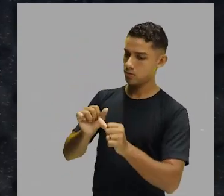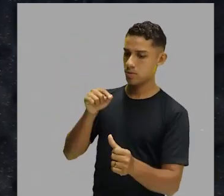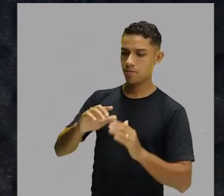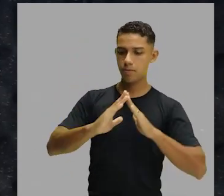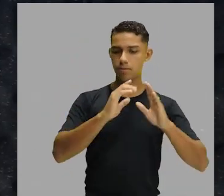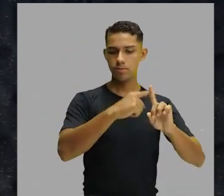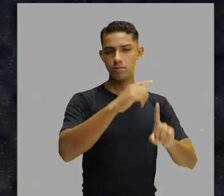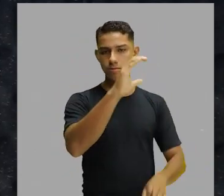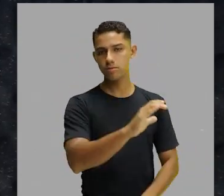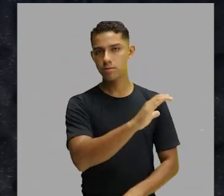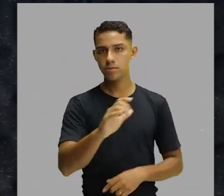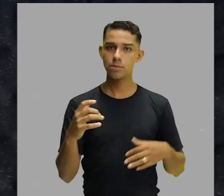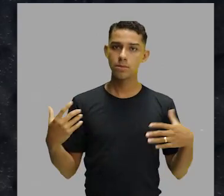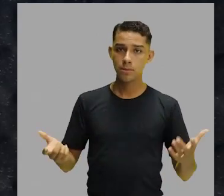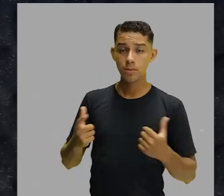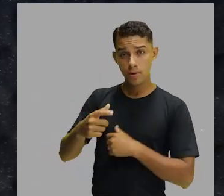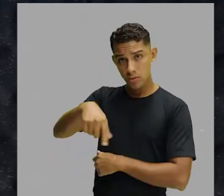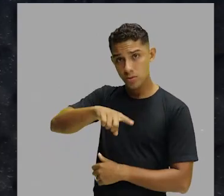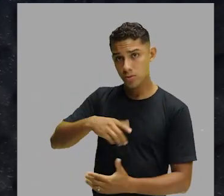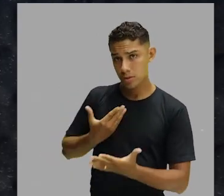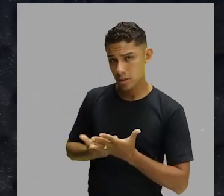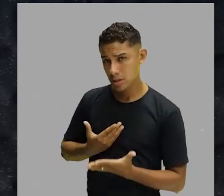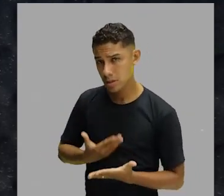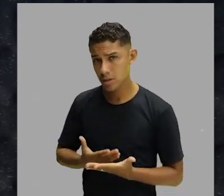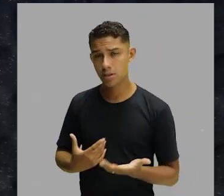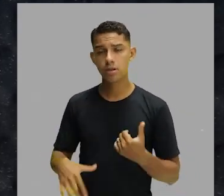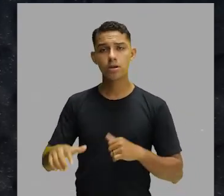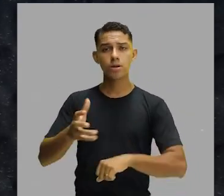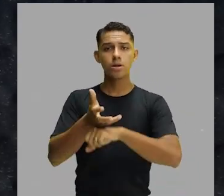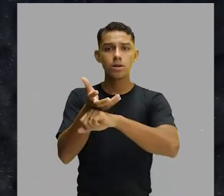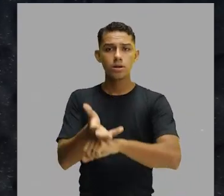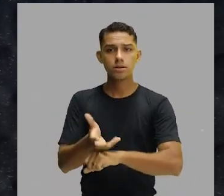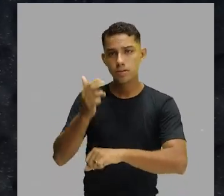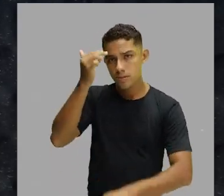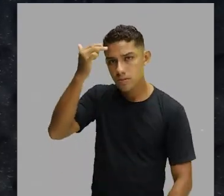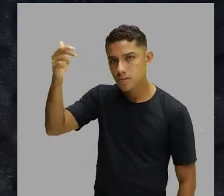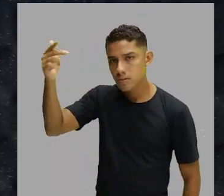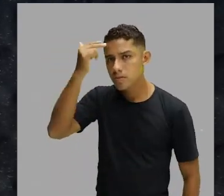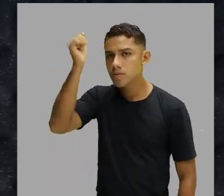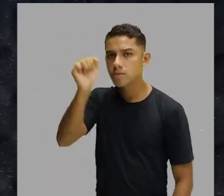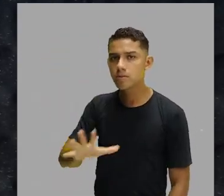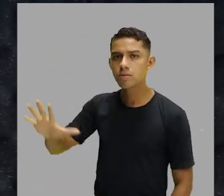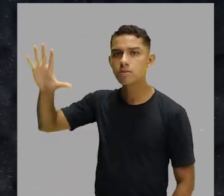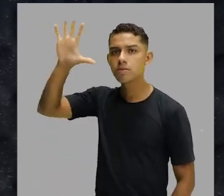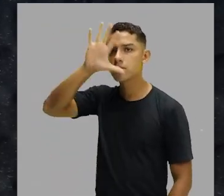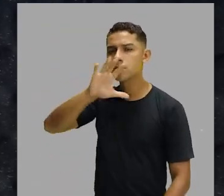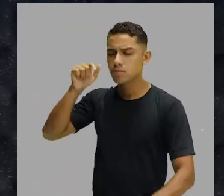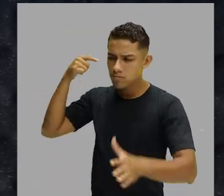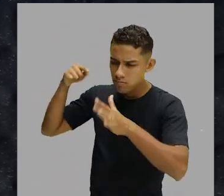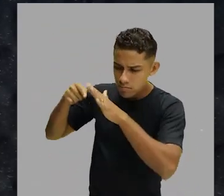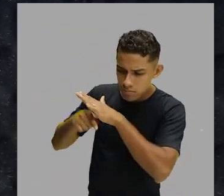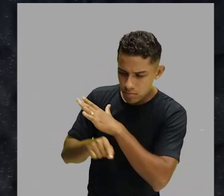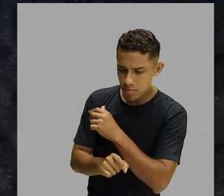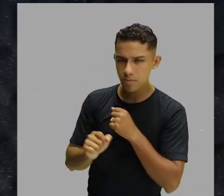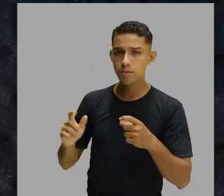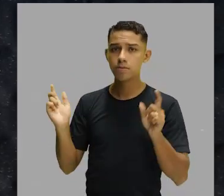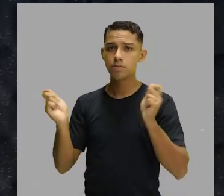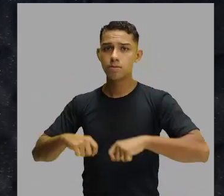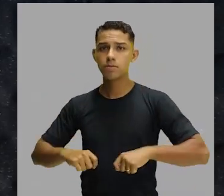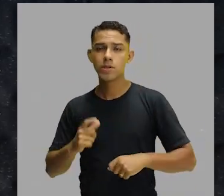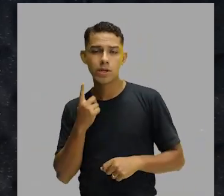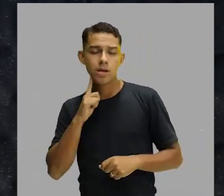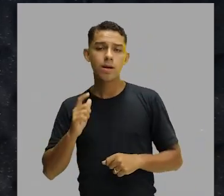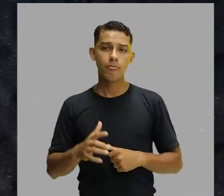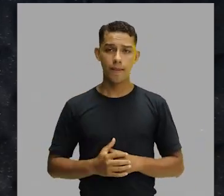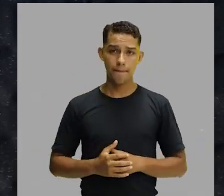Então, vocês vão estudar, já viram isso com certeza em história, né, de uma forma mais aprofundada, que as